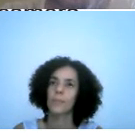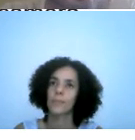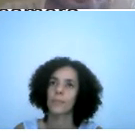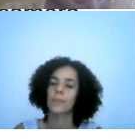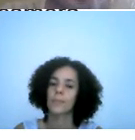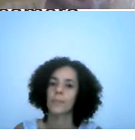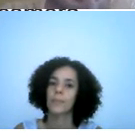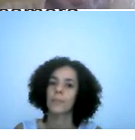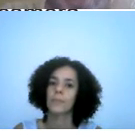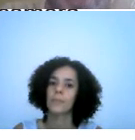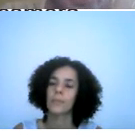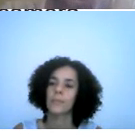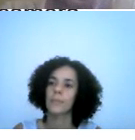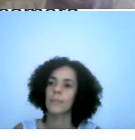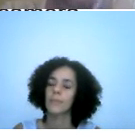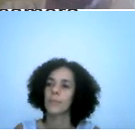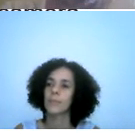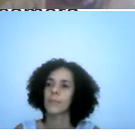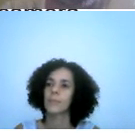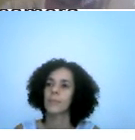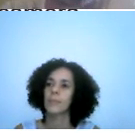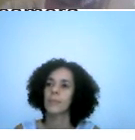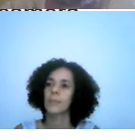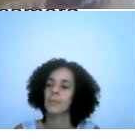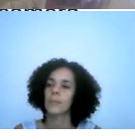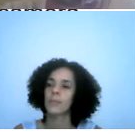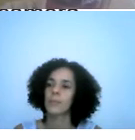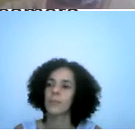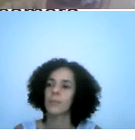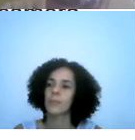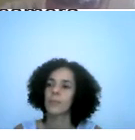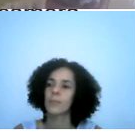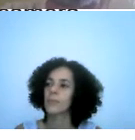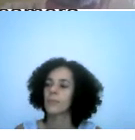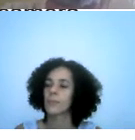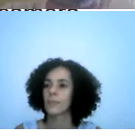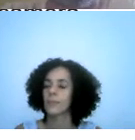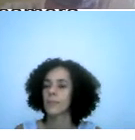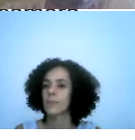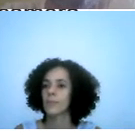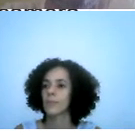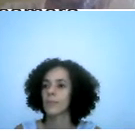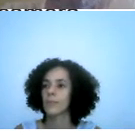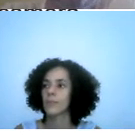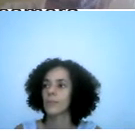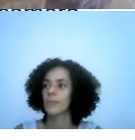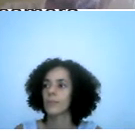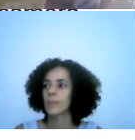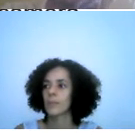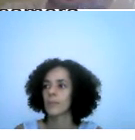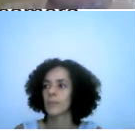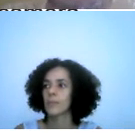invasões biológicas. E a gente sabe que, na atualidade, o mundo vem perdendo muito a